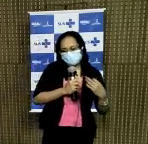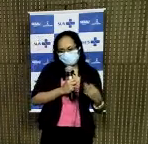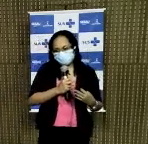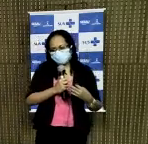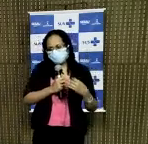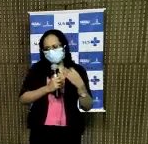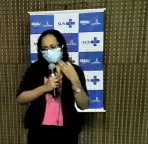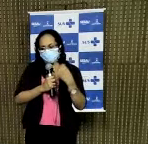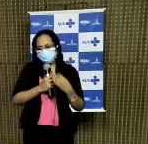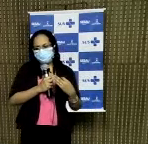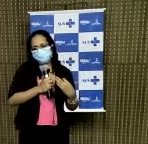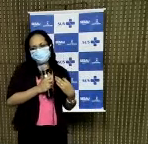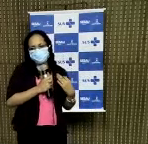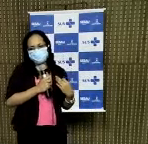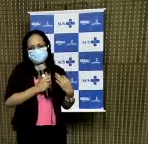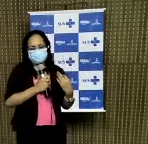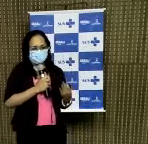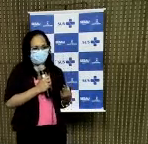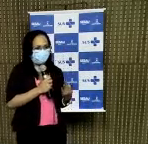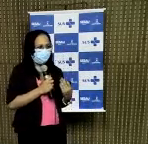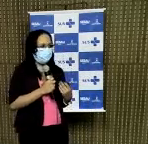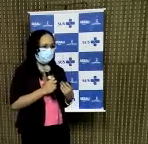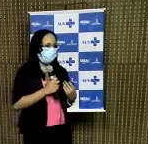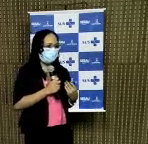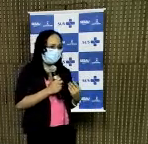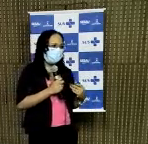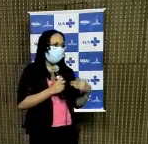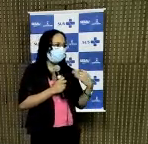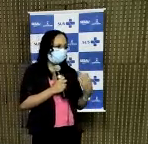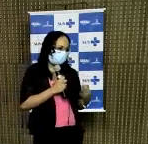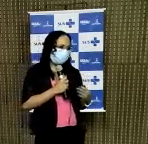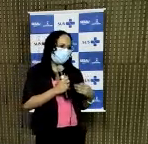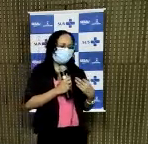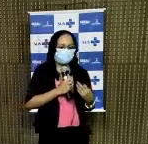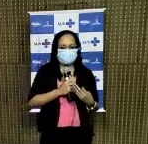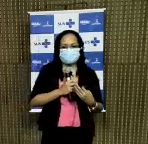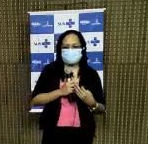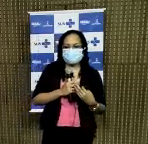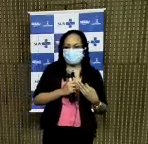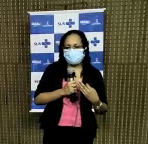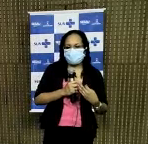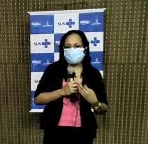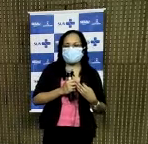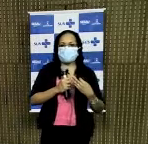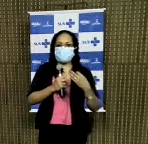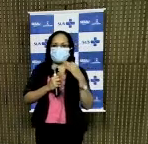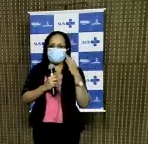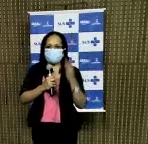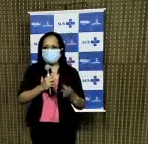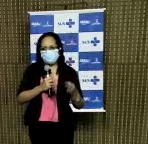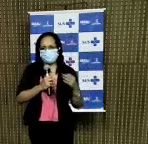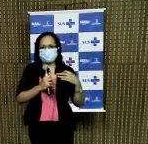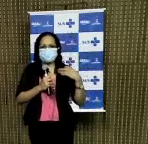gente acredita que um pouco do número abaixo do esperado se deve a erros, né, na digitação, nessa questão